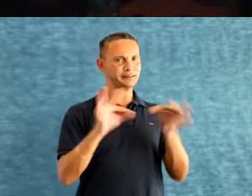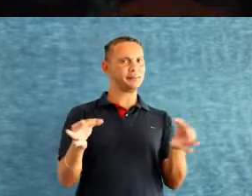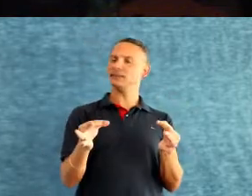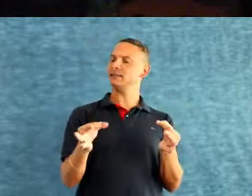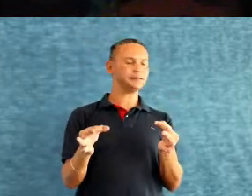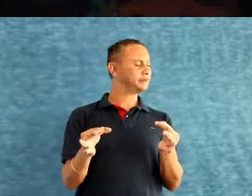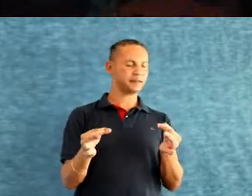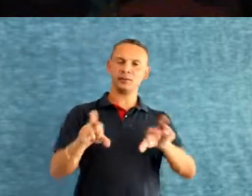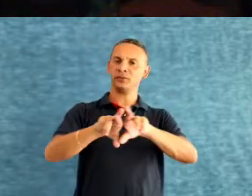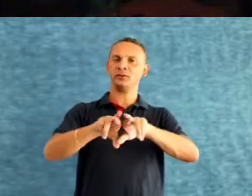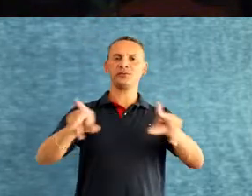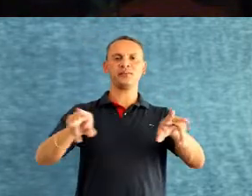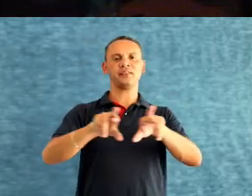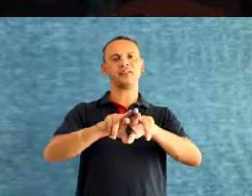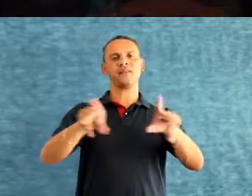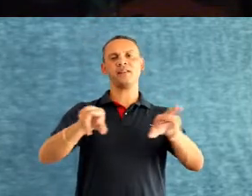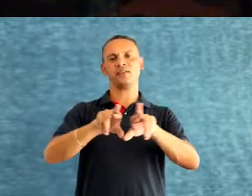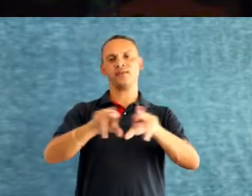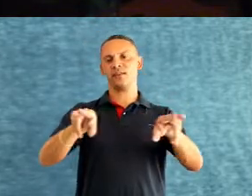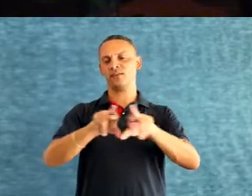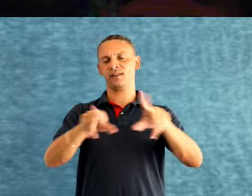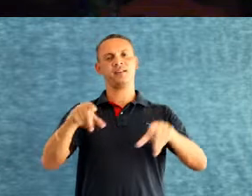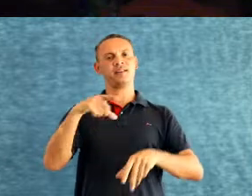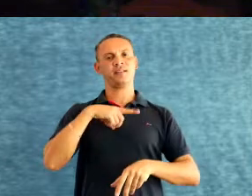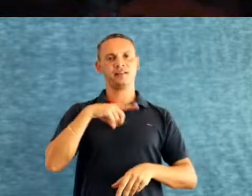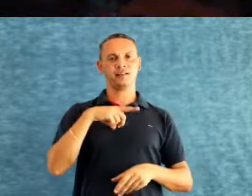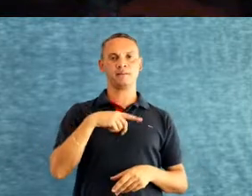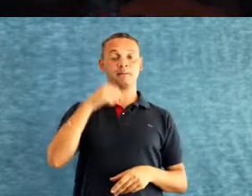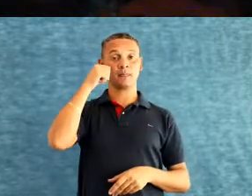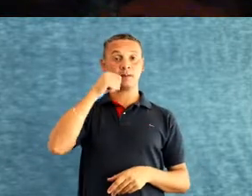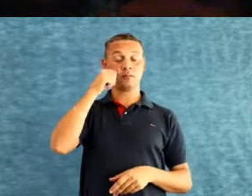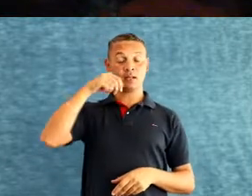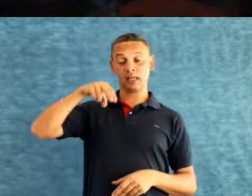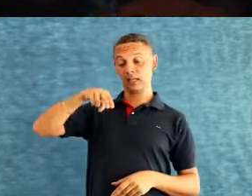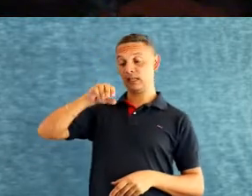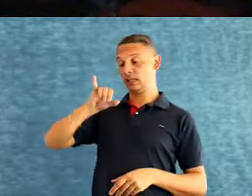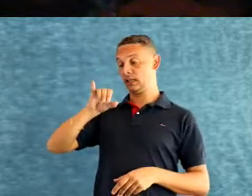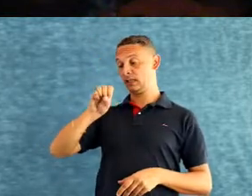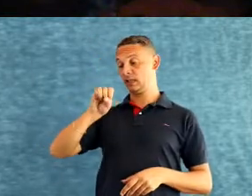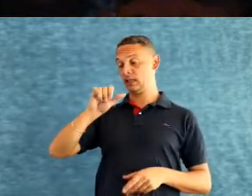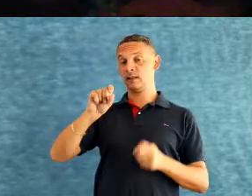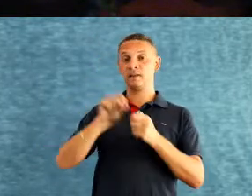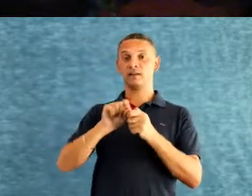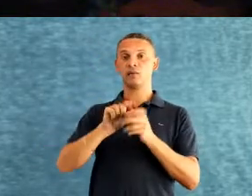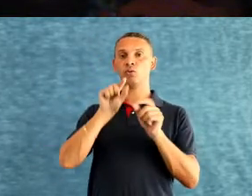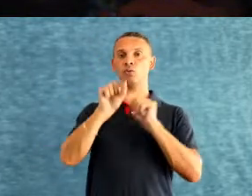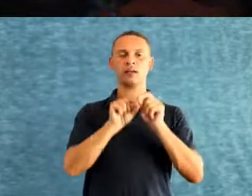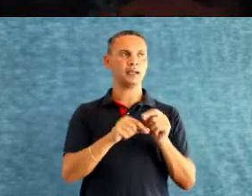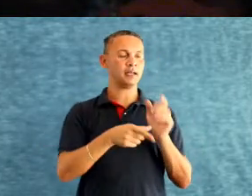da Mulher e da Cidadã, entre outros. O que realmente ela faz é se